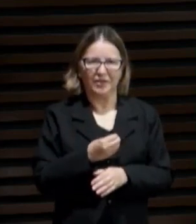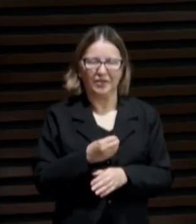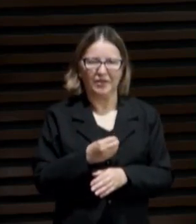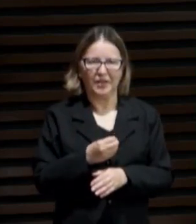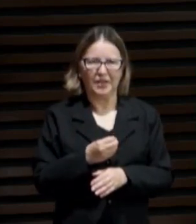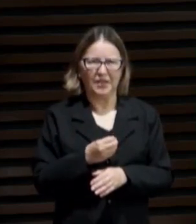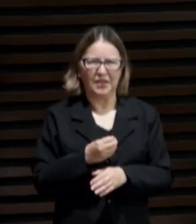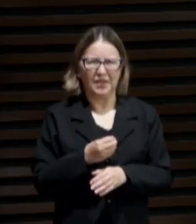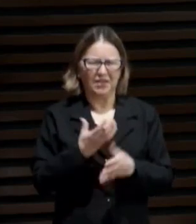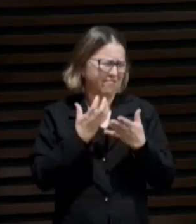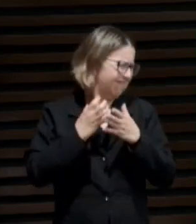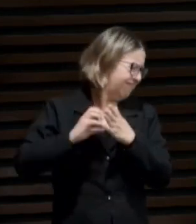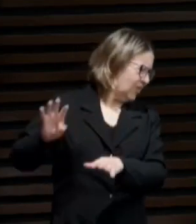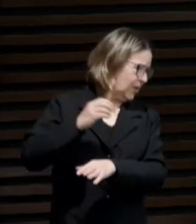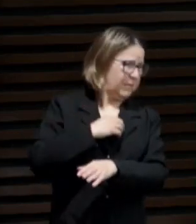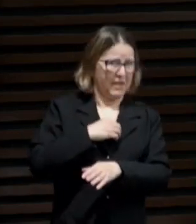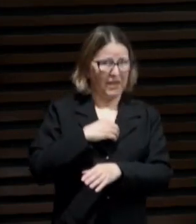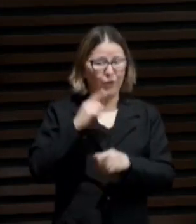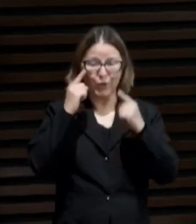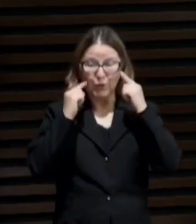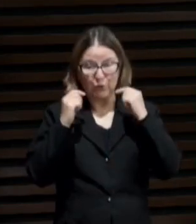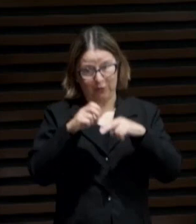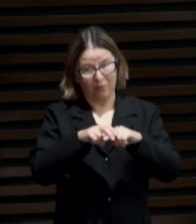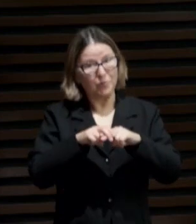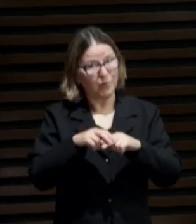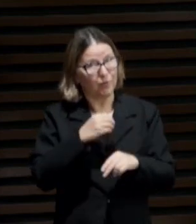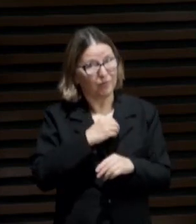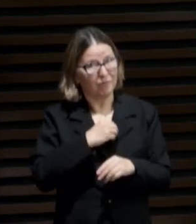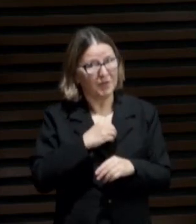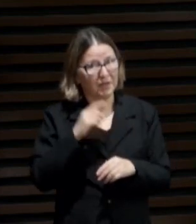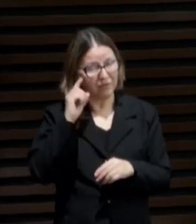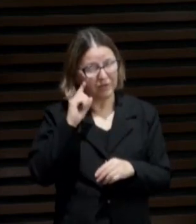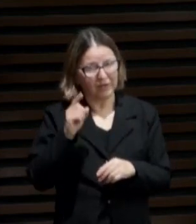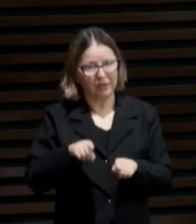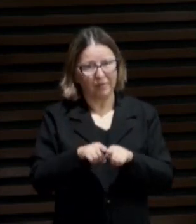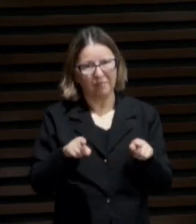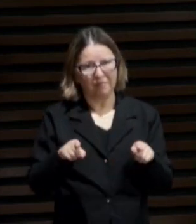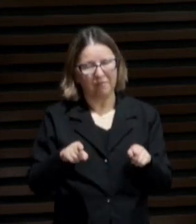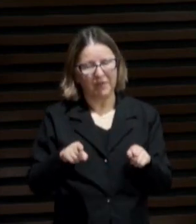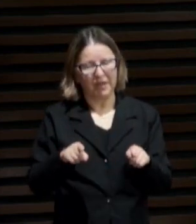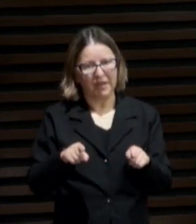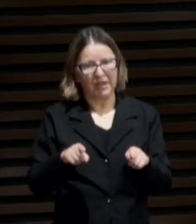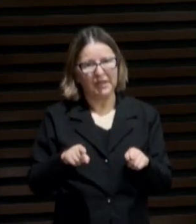pecado, ele tem angústia pelo pecado, ele chora pelo pecado diariamente. Mas, infelizmente, ele ainda habita no corpo do